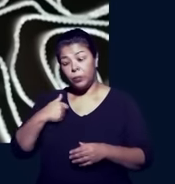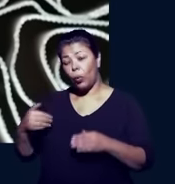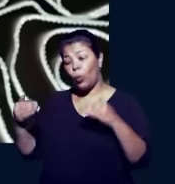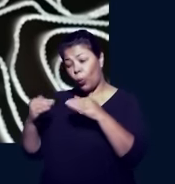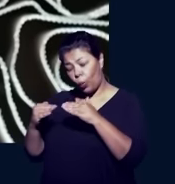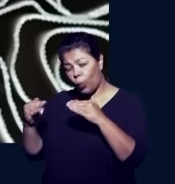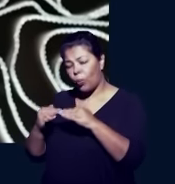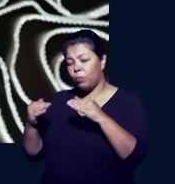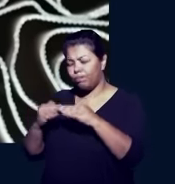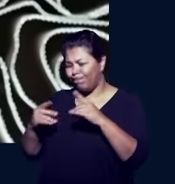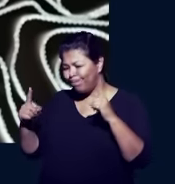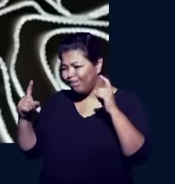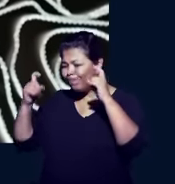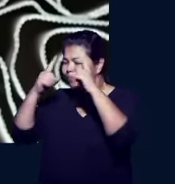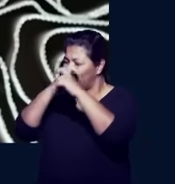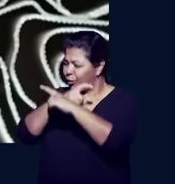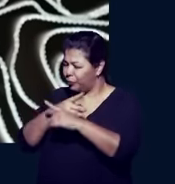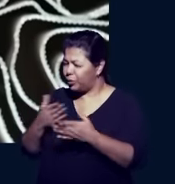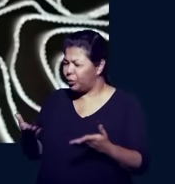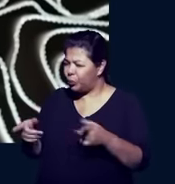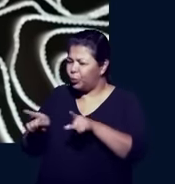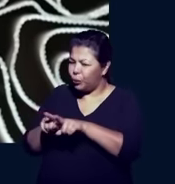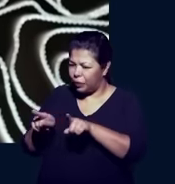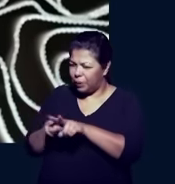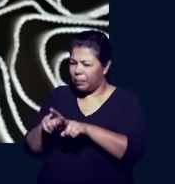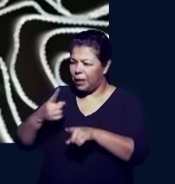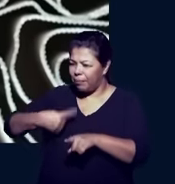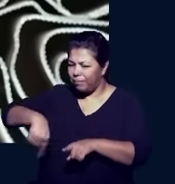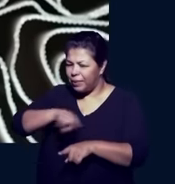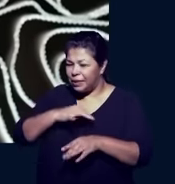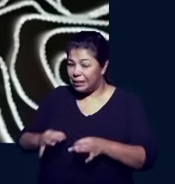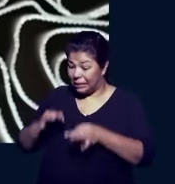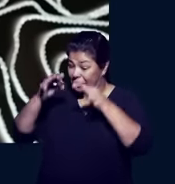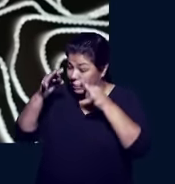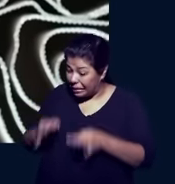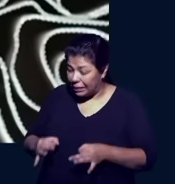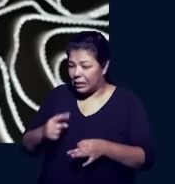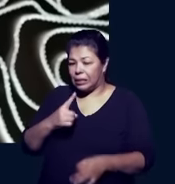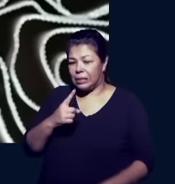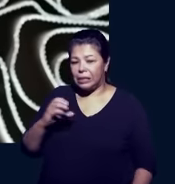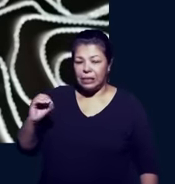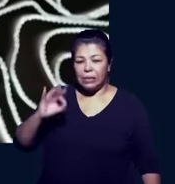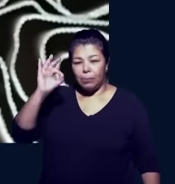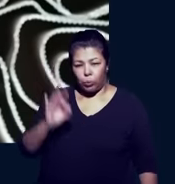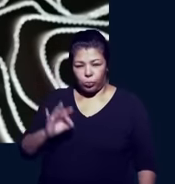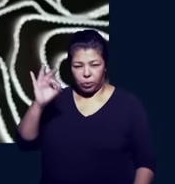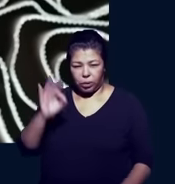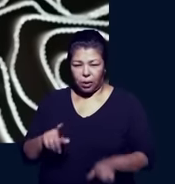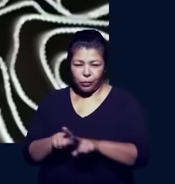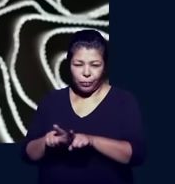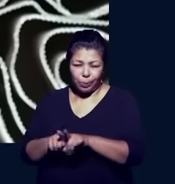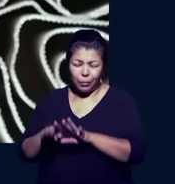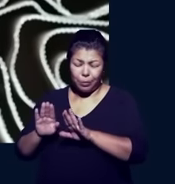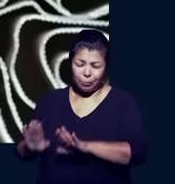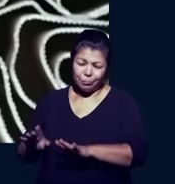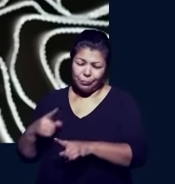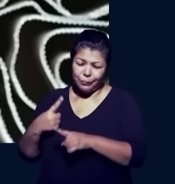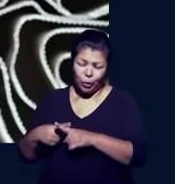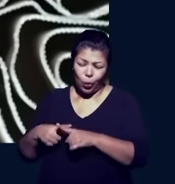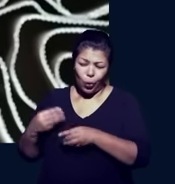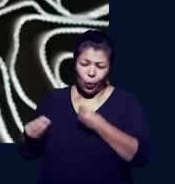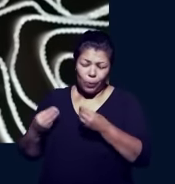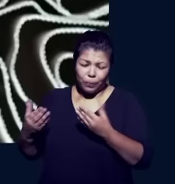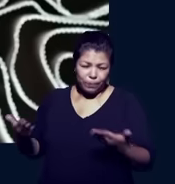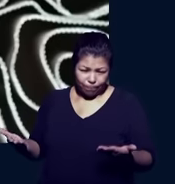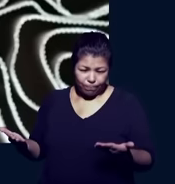acho difícil a gente dar um um uma uma precisão de para onde vai ou quando é que cai tal agora eu